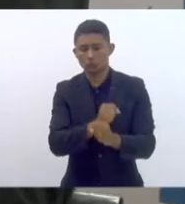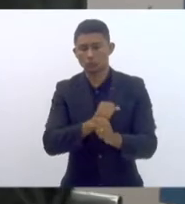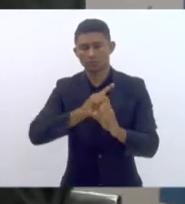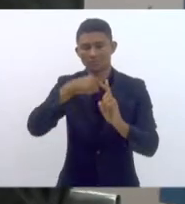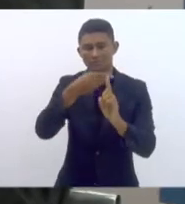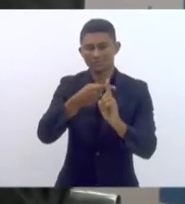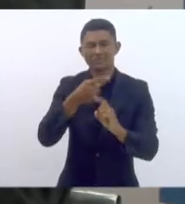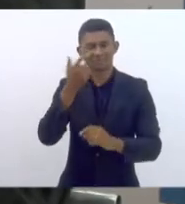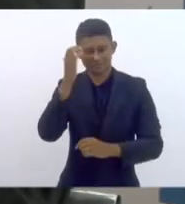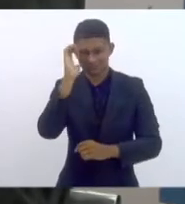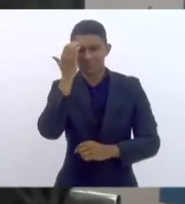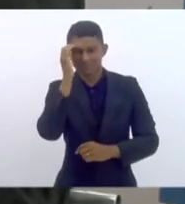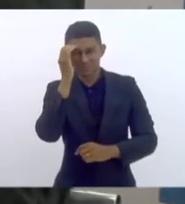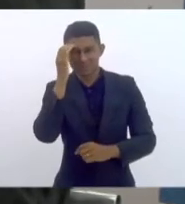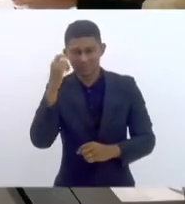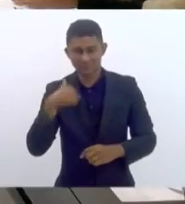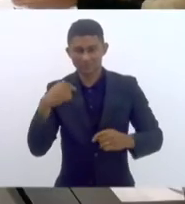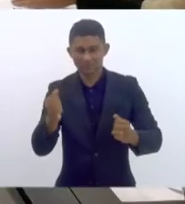Entendeu o que eu estou falando aqui? Sim.